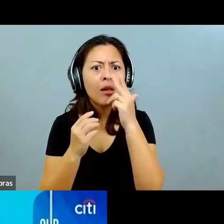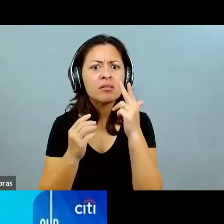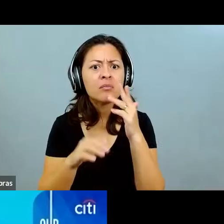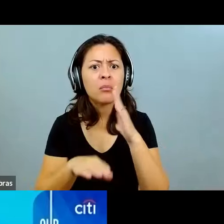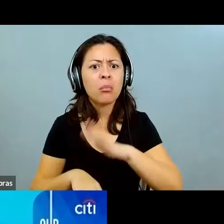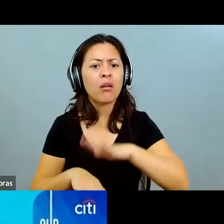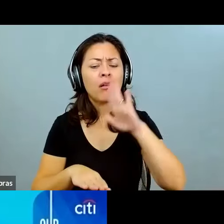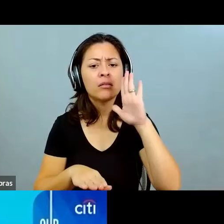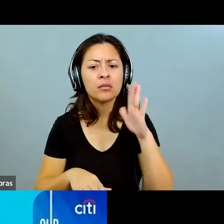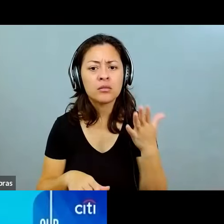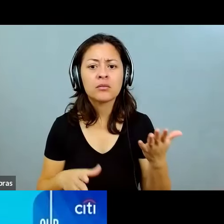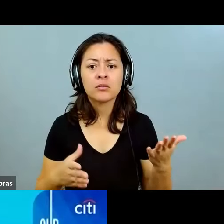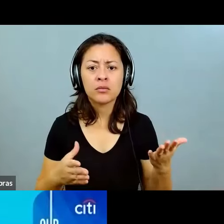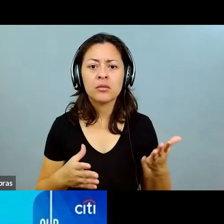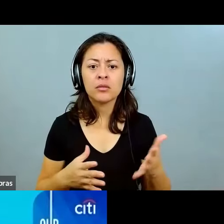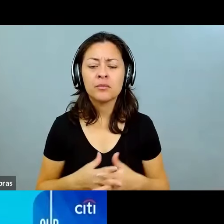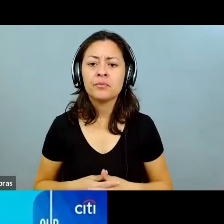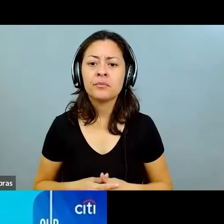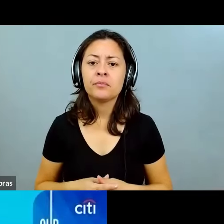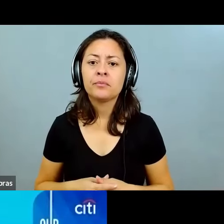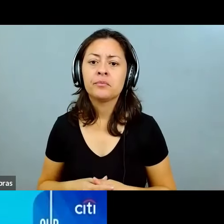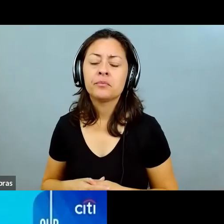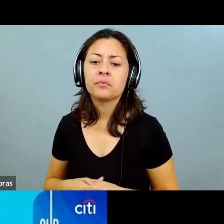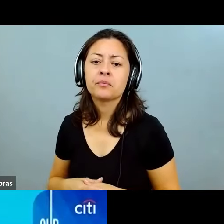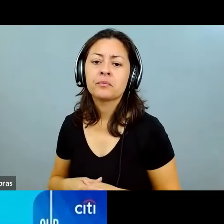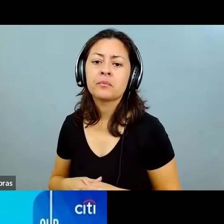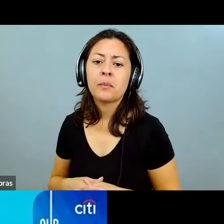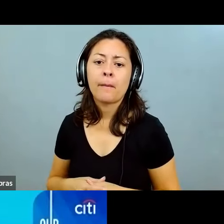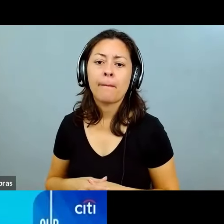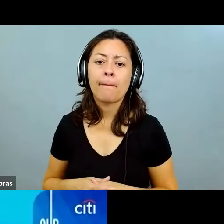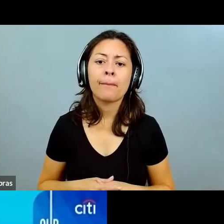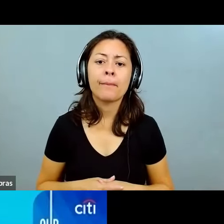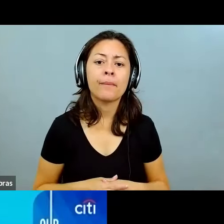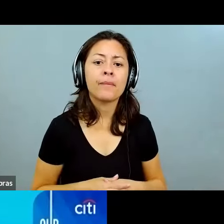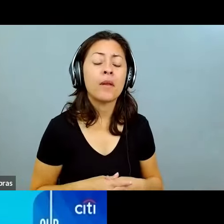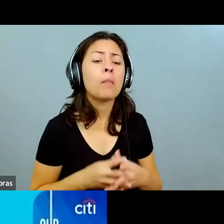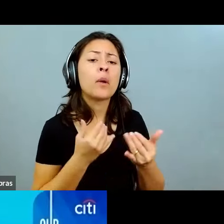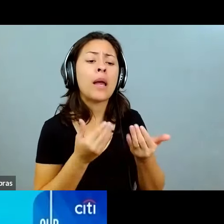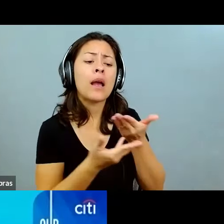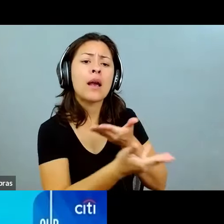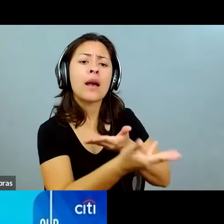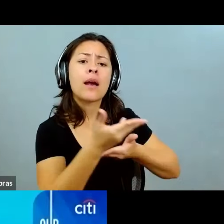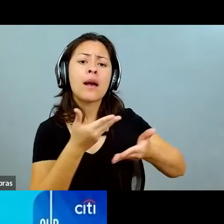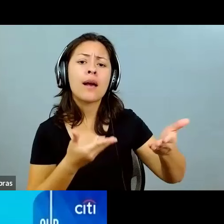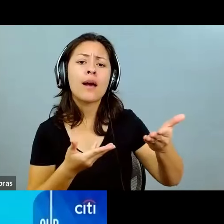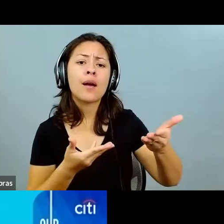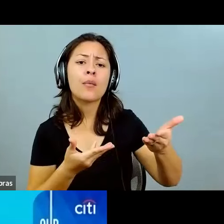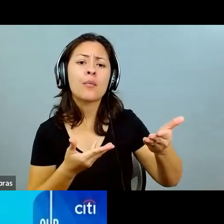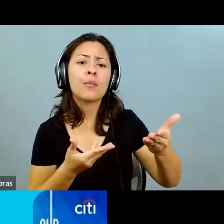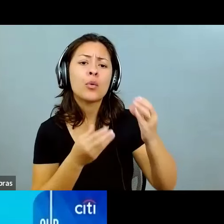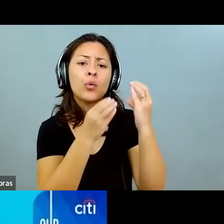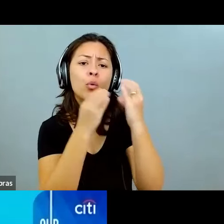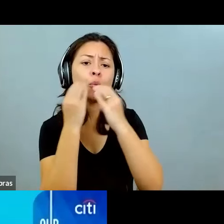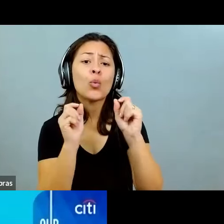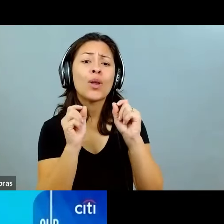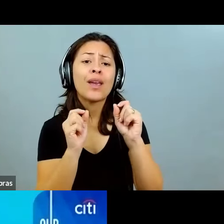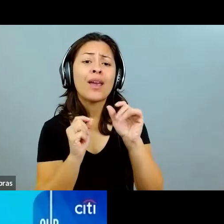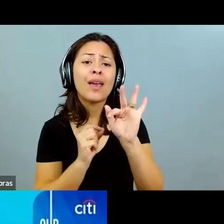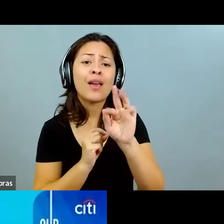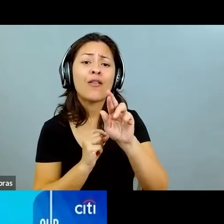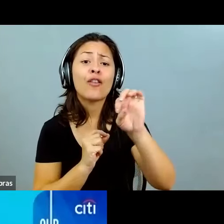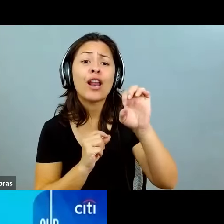eh como como aí eu aí qual que é o efeito do do câmbio no milho é o efeito no frete o preço no porto é o